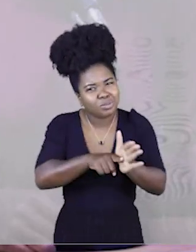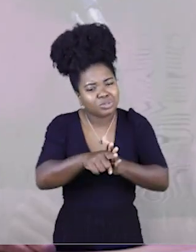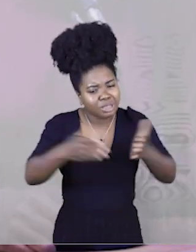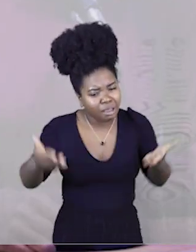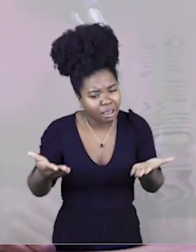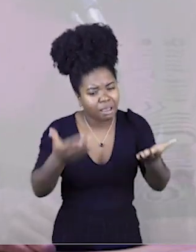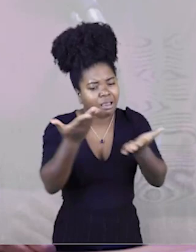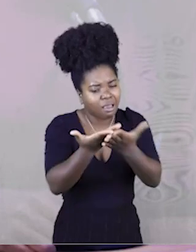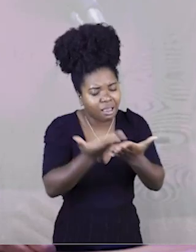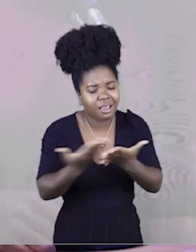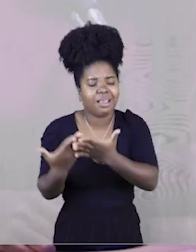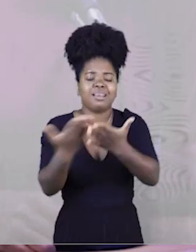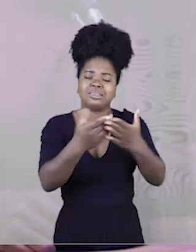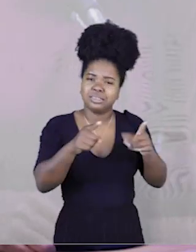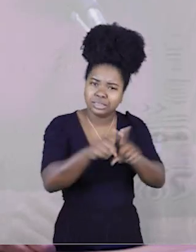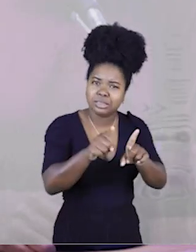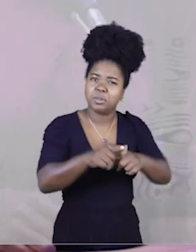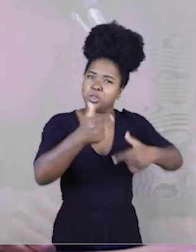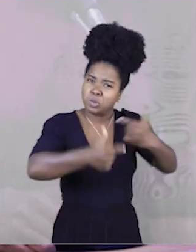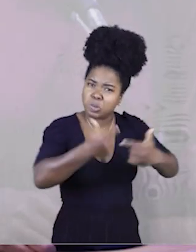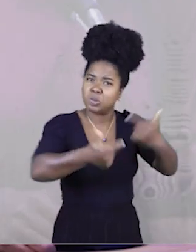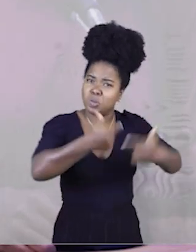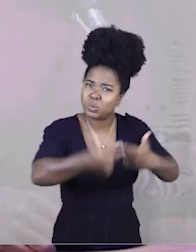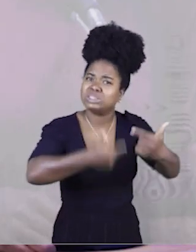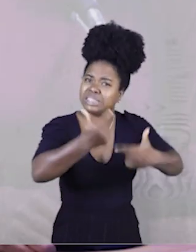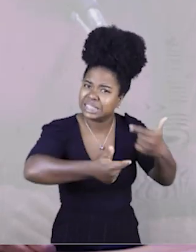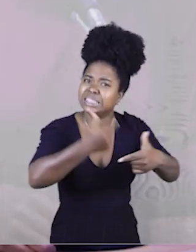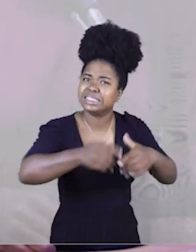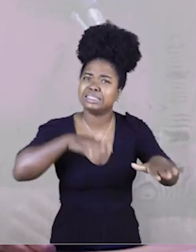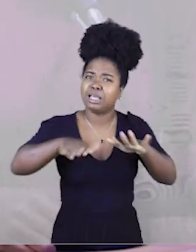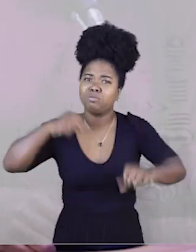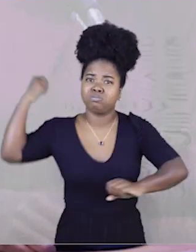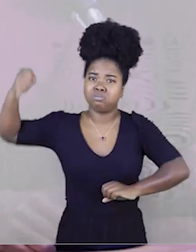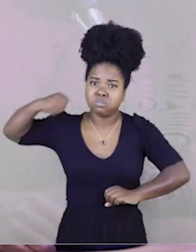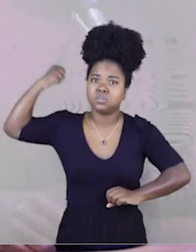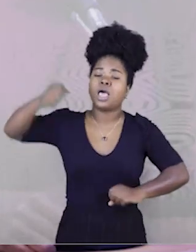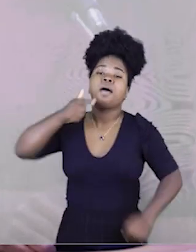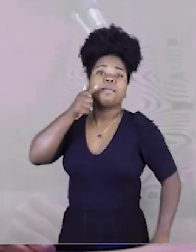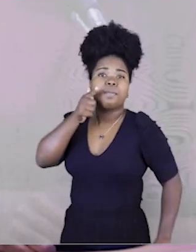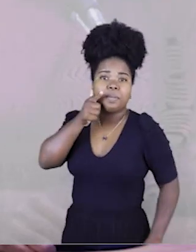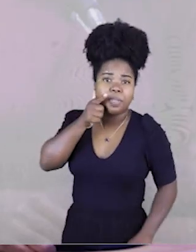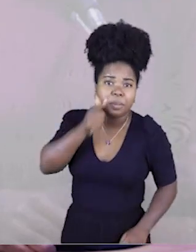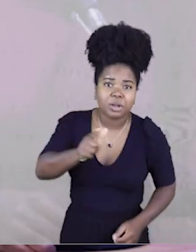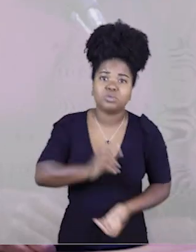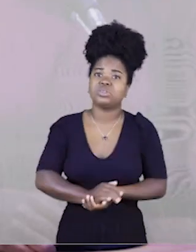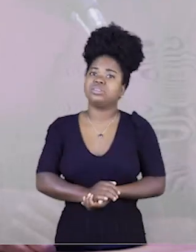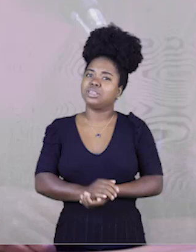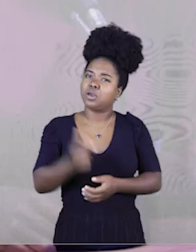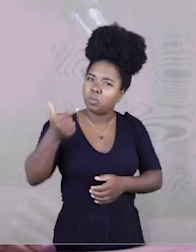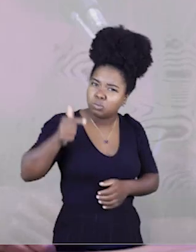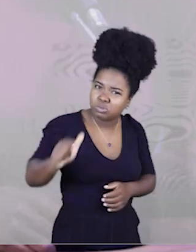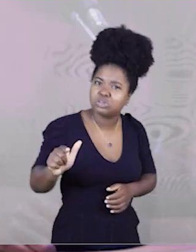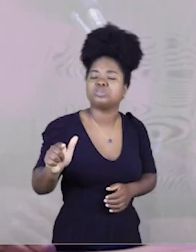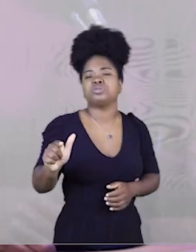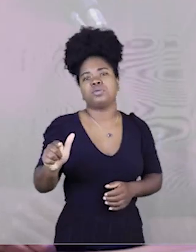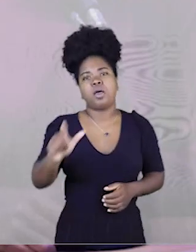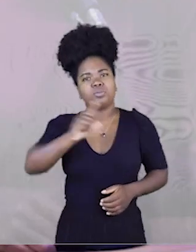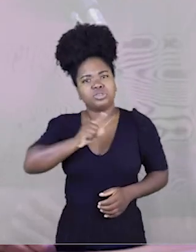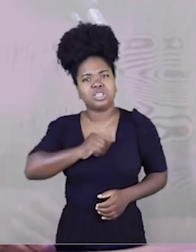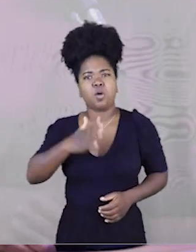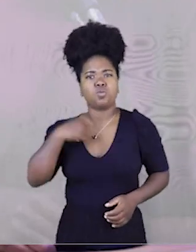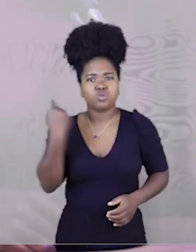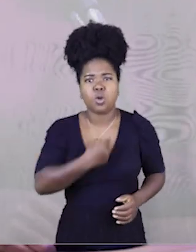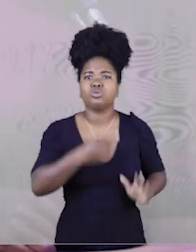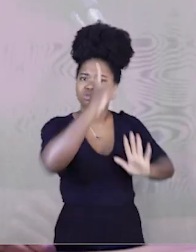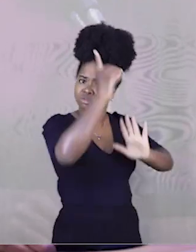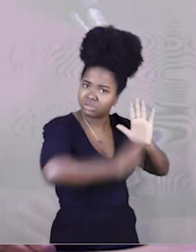nós continuemos pesquisando, estudando, indo nas lutas, nas nossas guerras, para continuarmos ocupando o